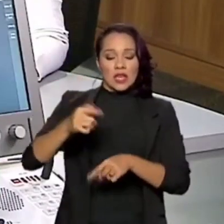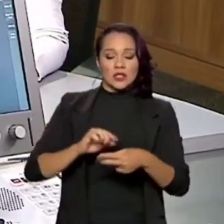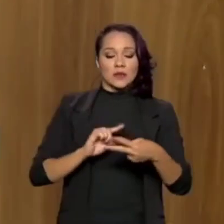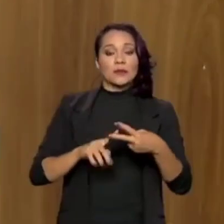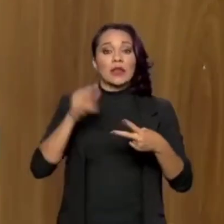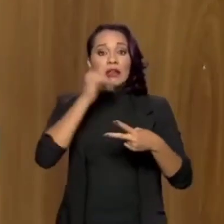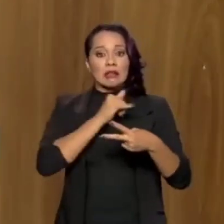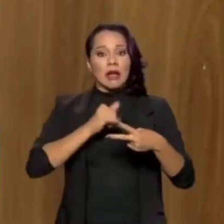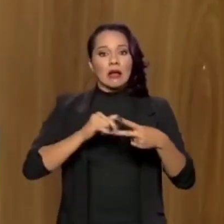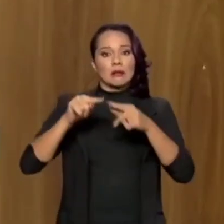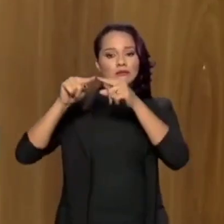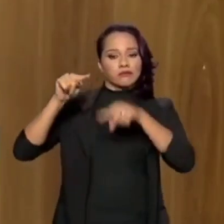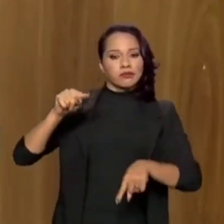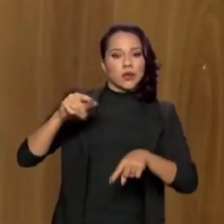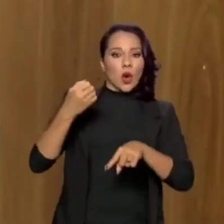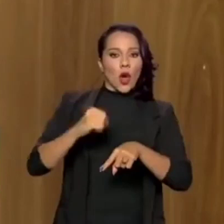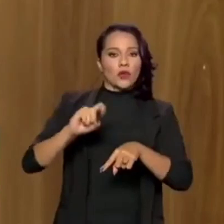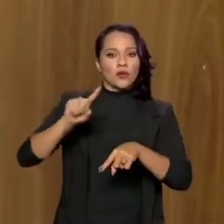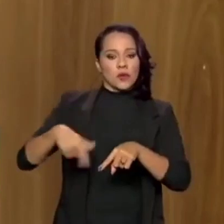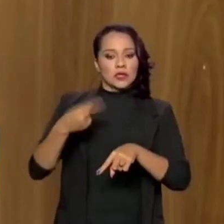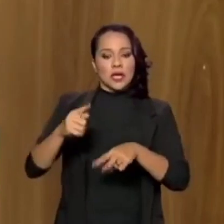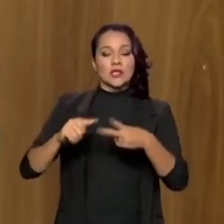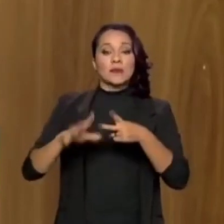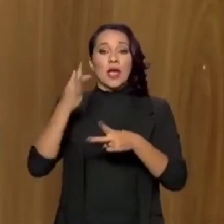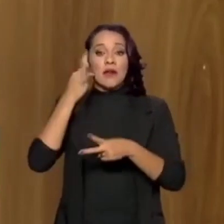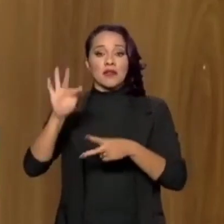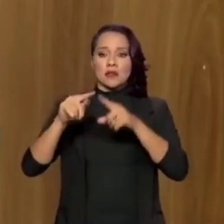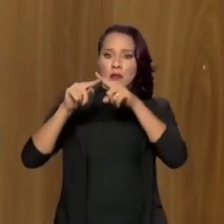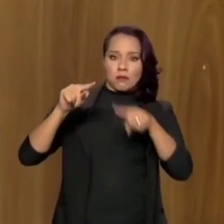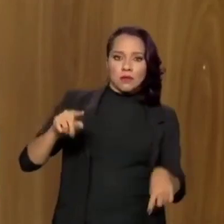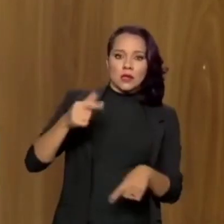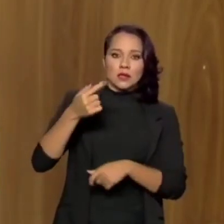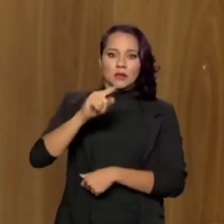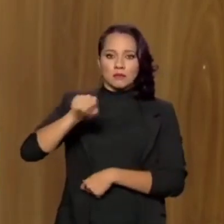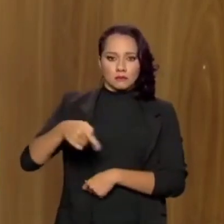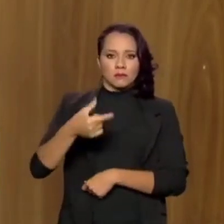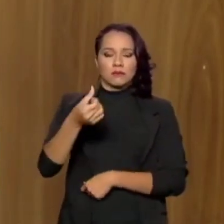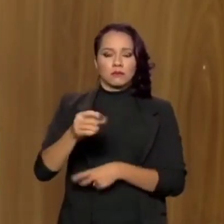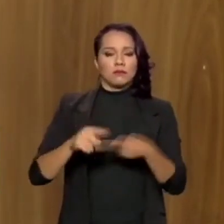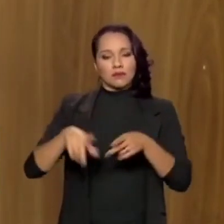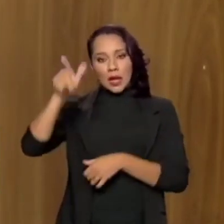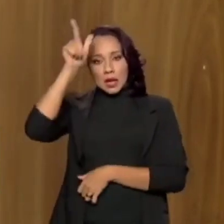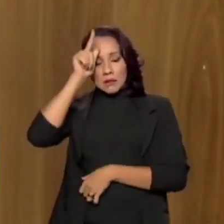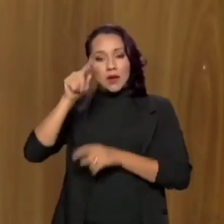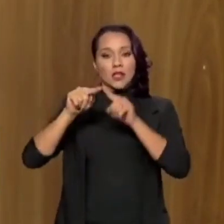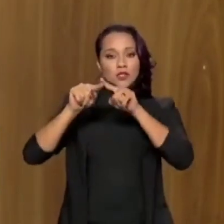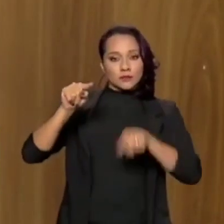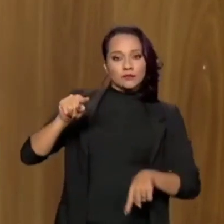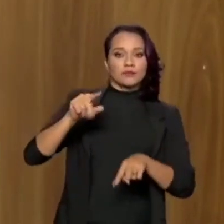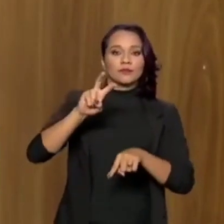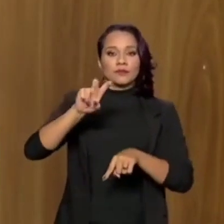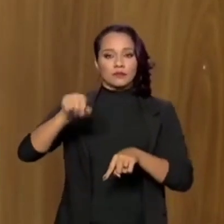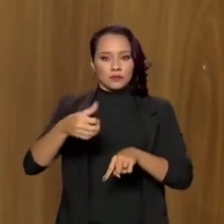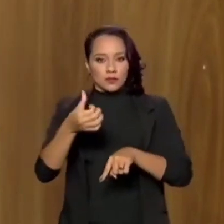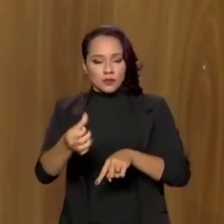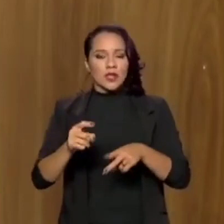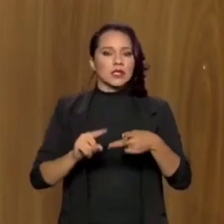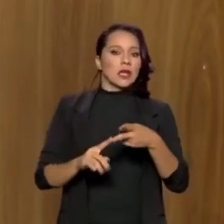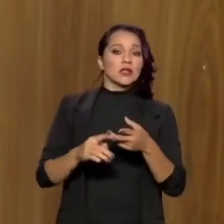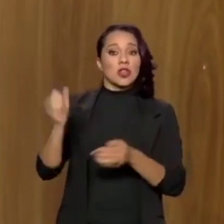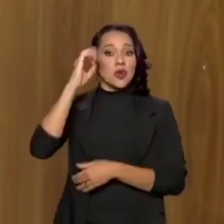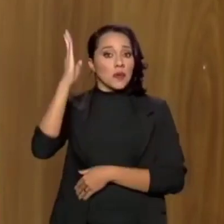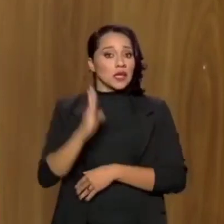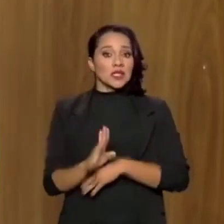a Itália caiu 8,7%, a França 7,6%, a Alemanha caiu 5,6%, o Japão caiu 4,5% e o Brasil